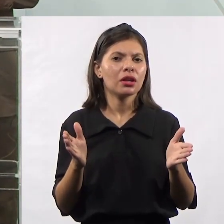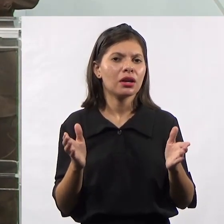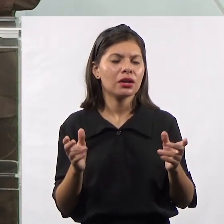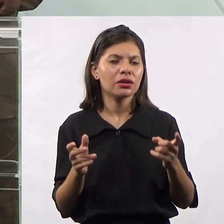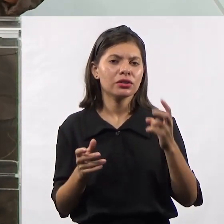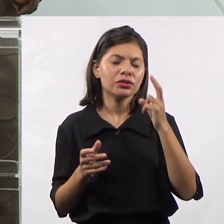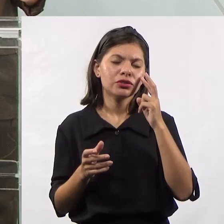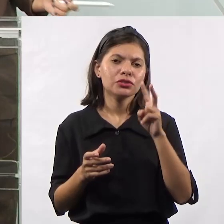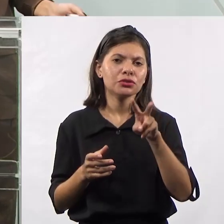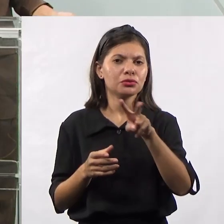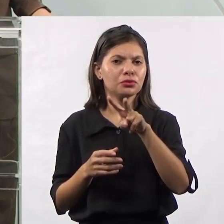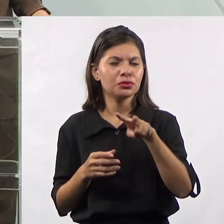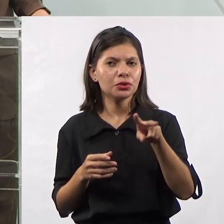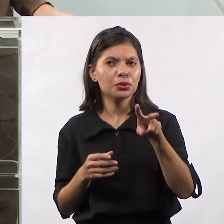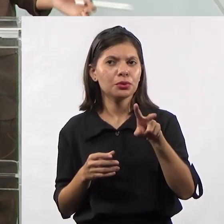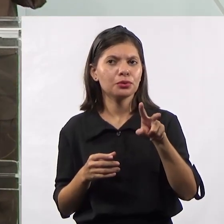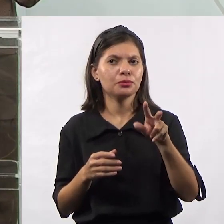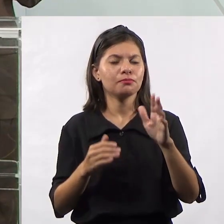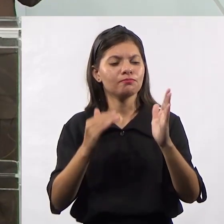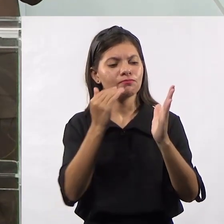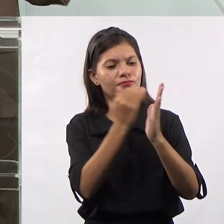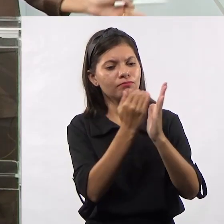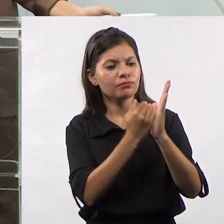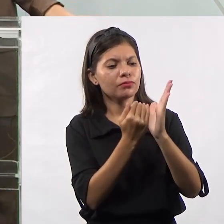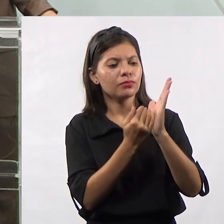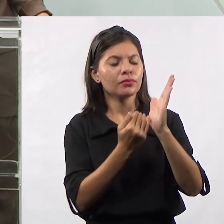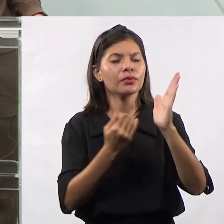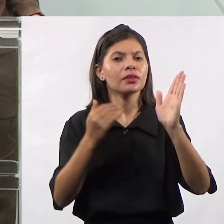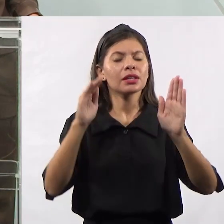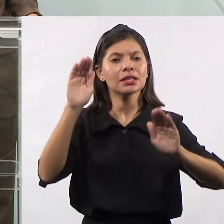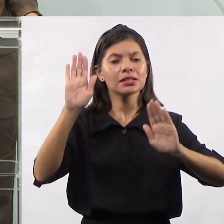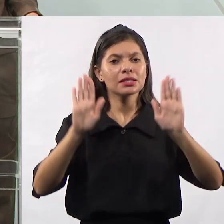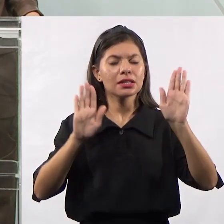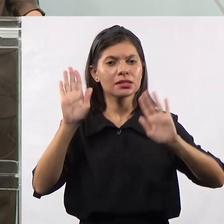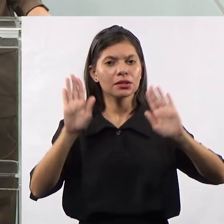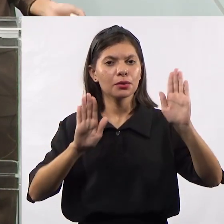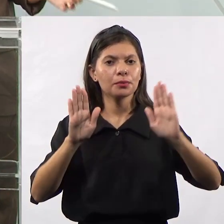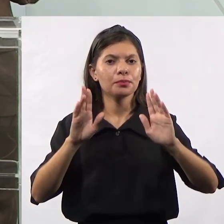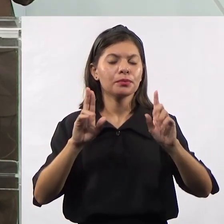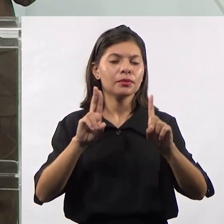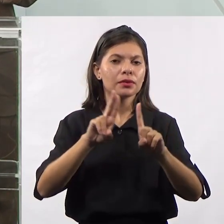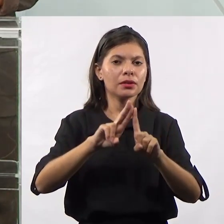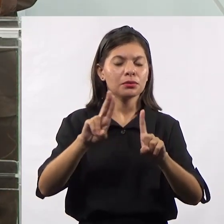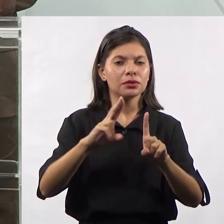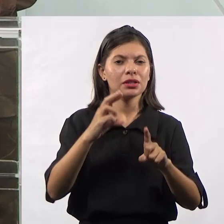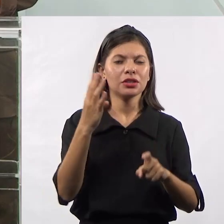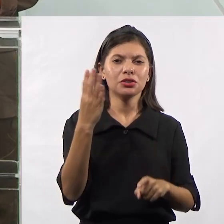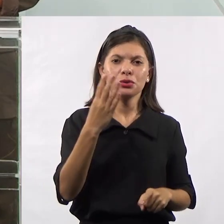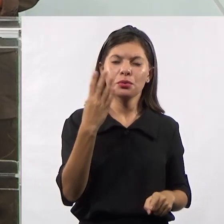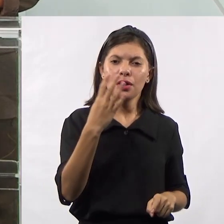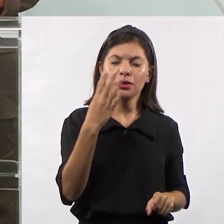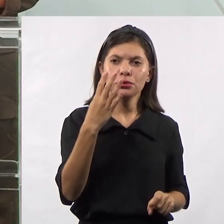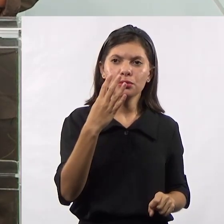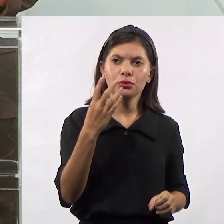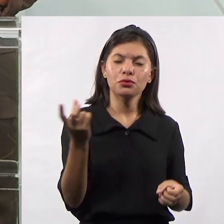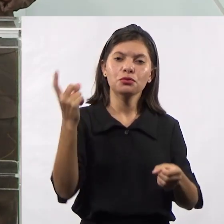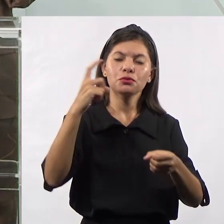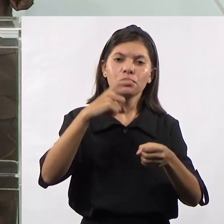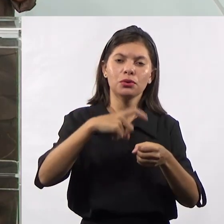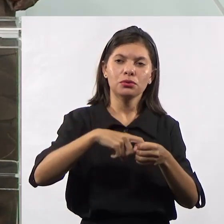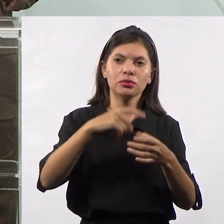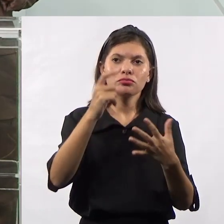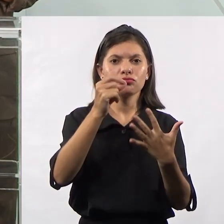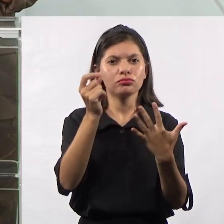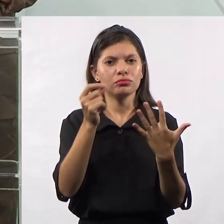gente viu aí o panorama da licitação e na unidade 4 a gente volta